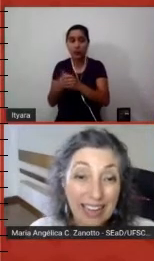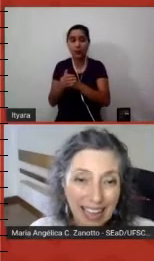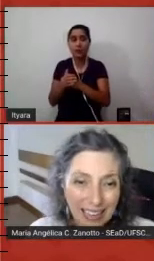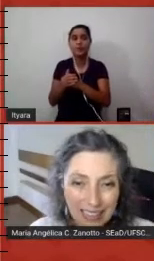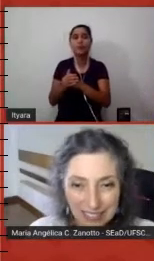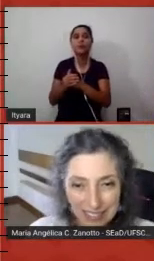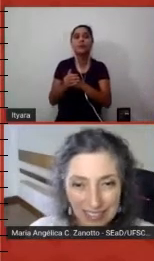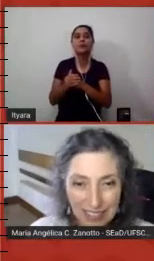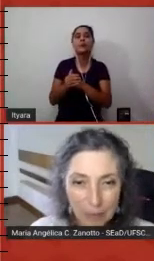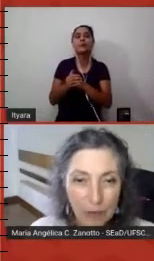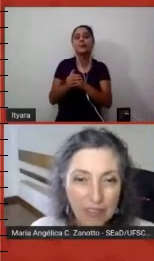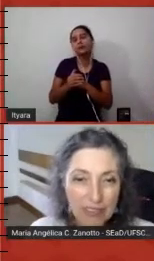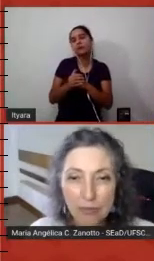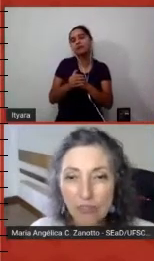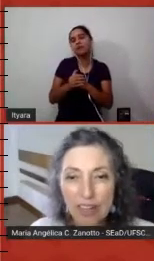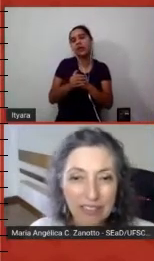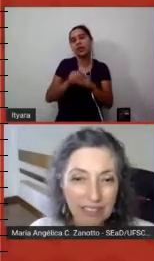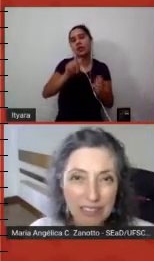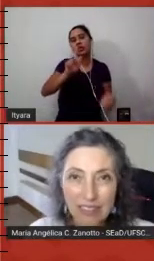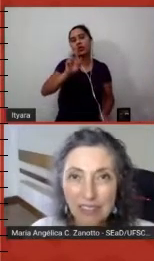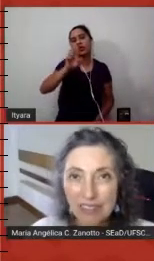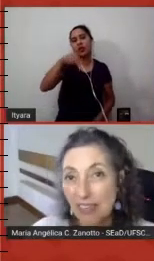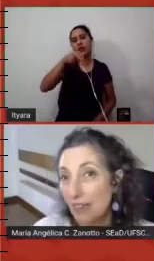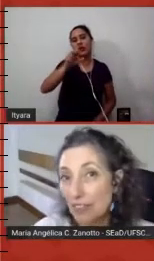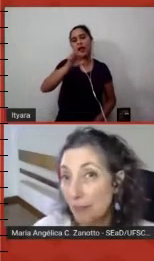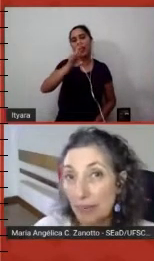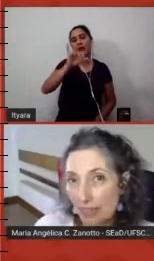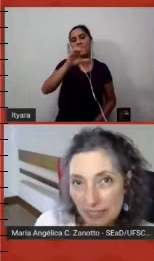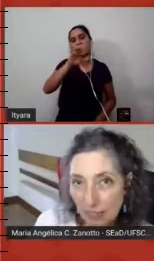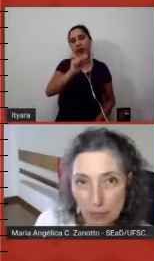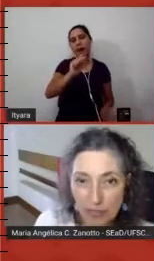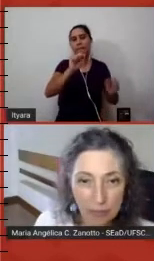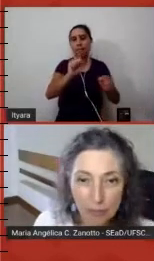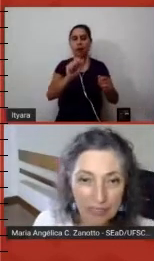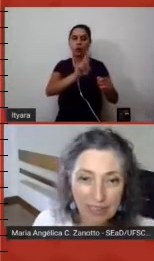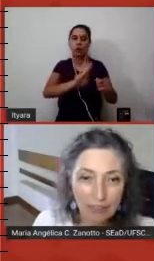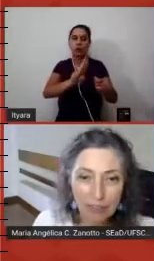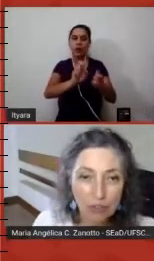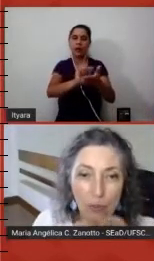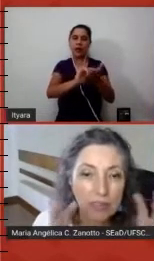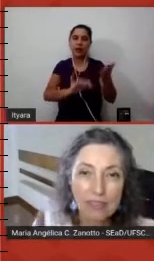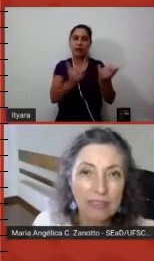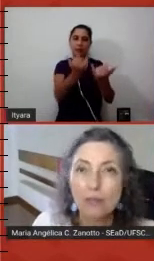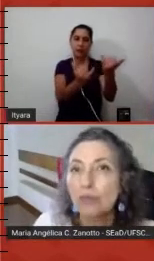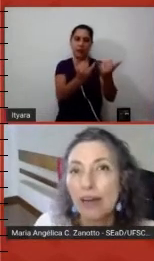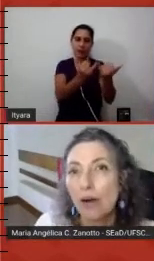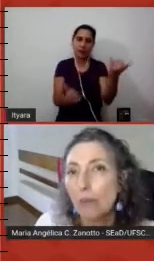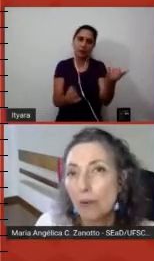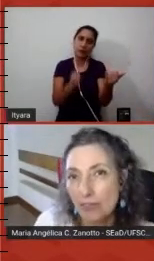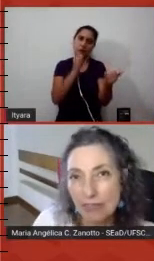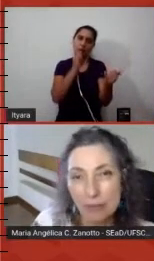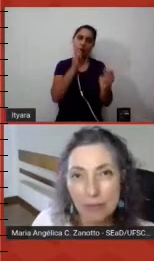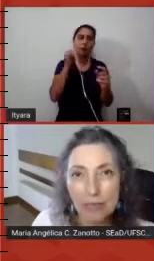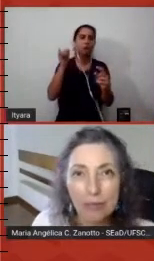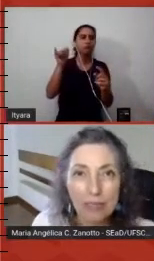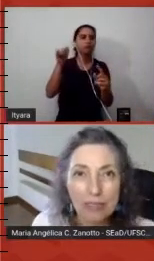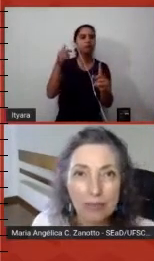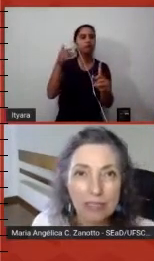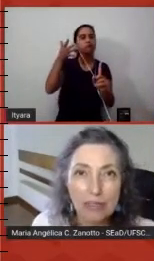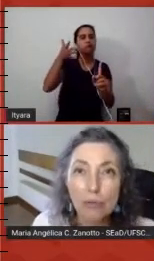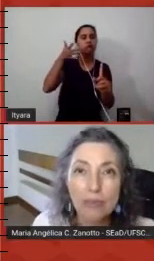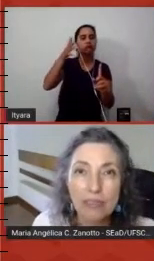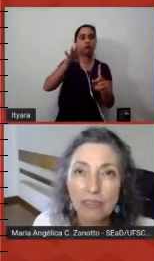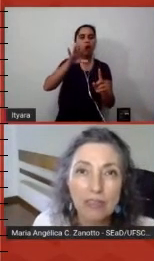tem genéricas, aquelas que podem ser usadas em tarefas semelhantes, por exemplo, uma tarefa de comunicação oral pode ser